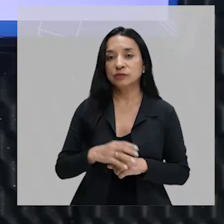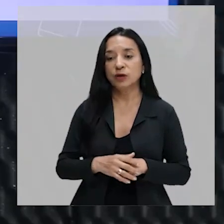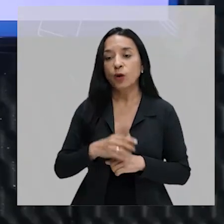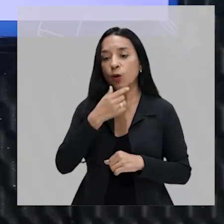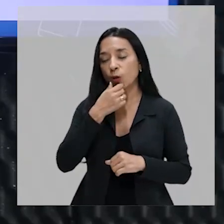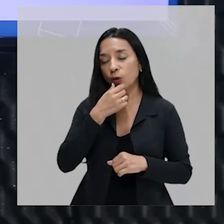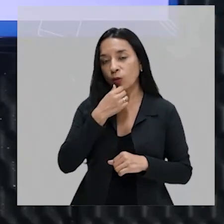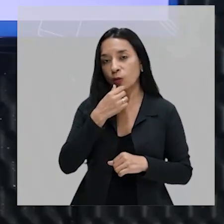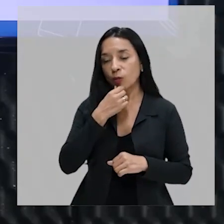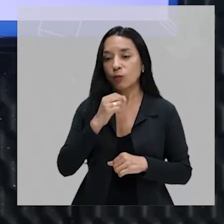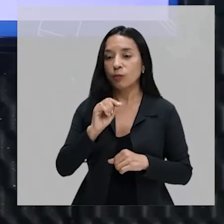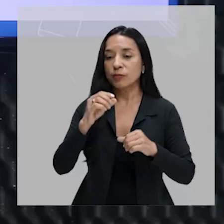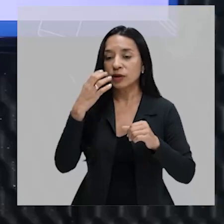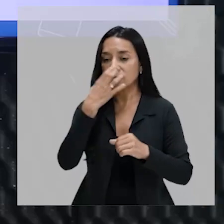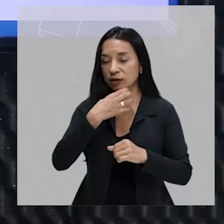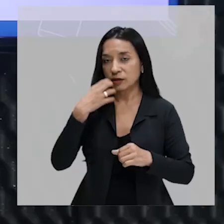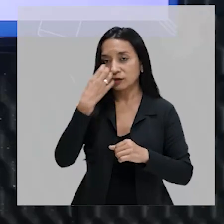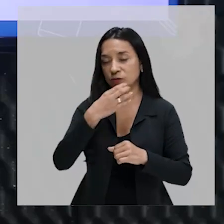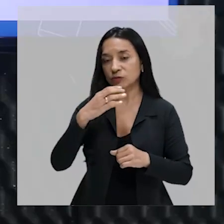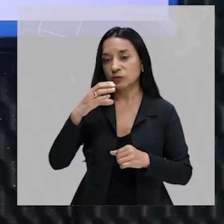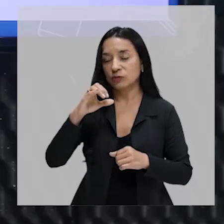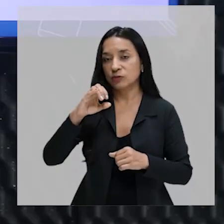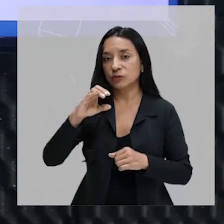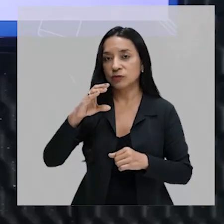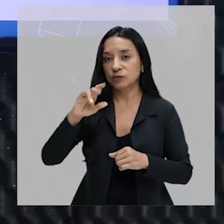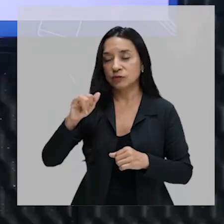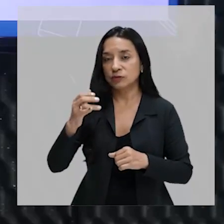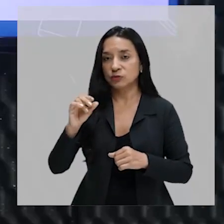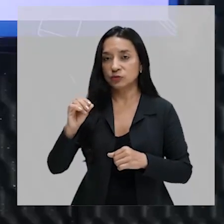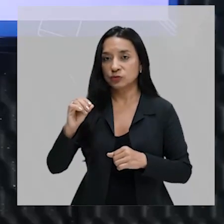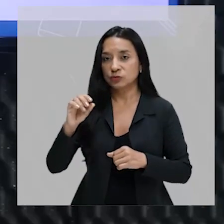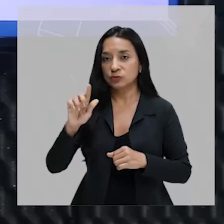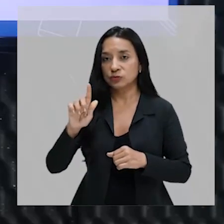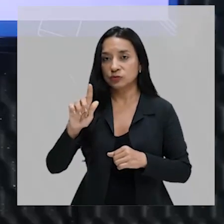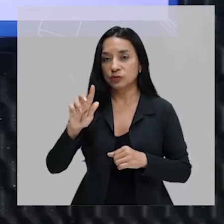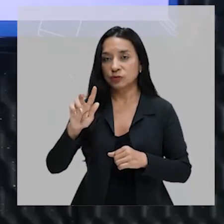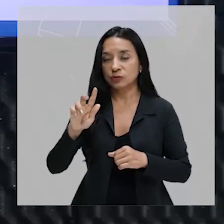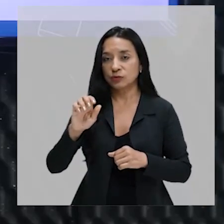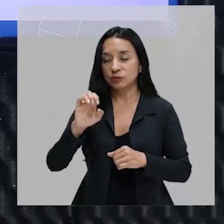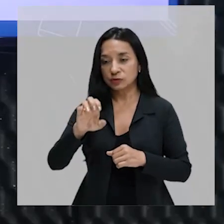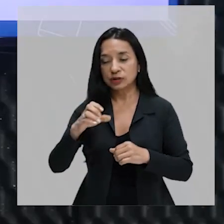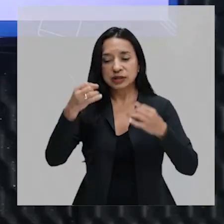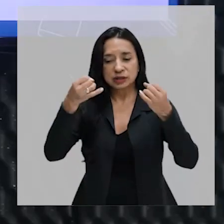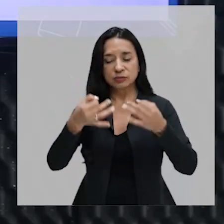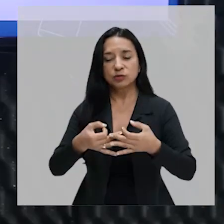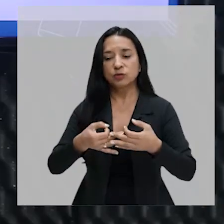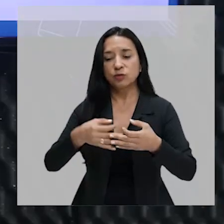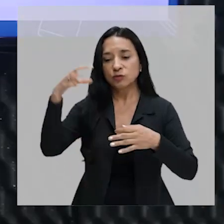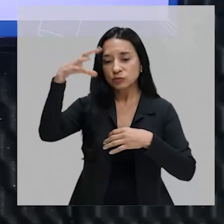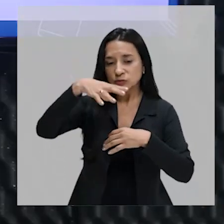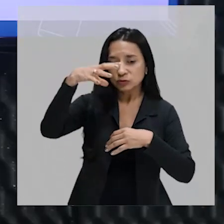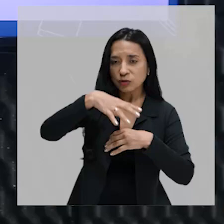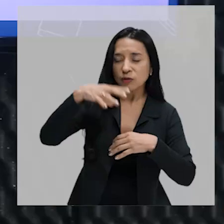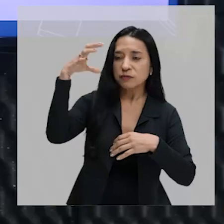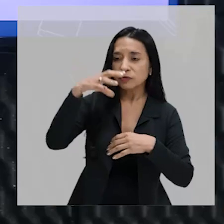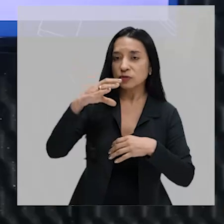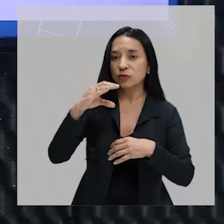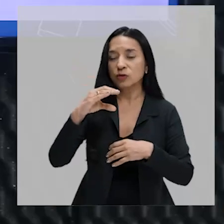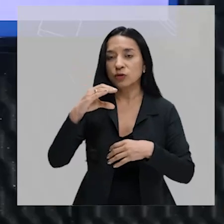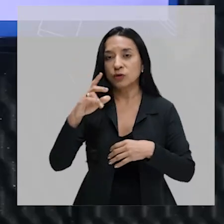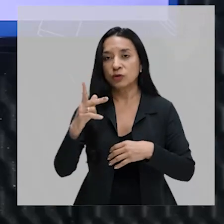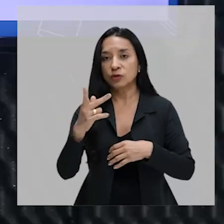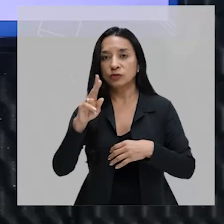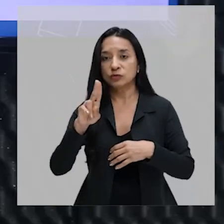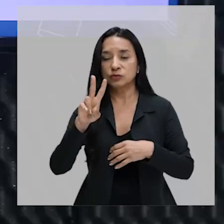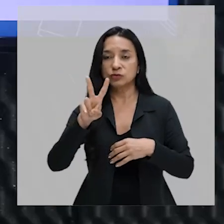sem parar. Chove chuva. A chuva é substantivo, o verbo chover, nesse caso aí,